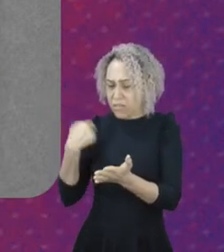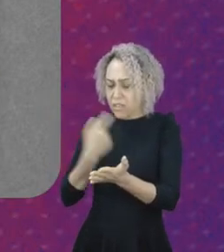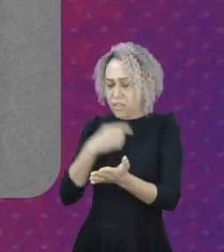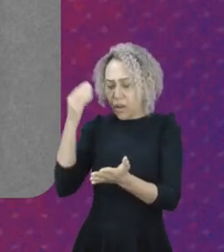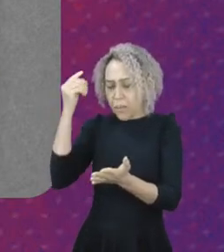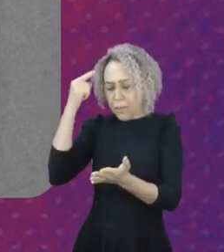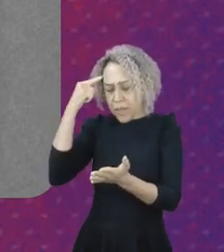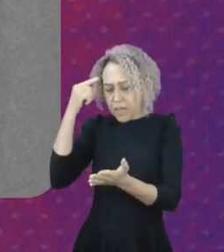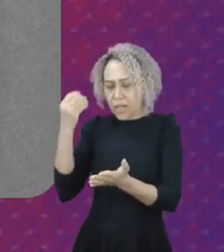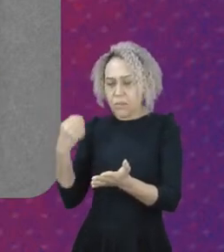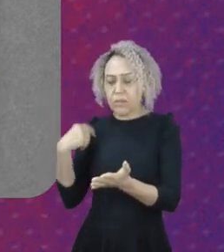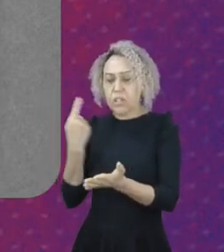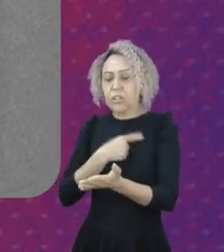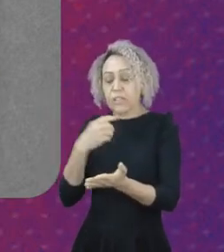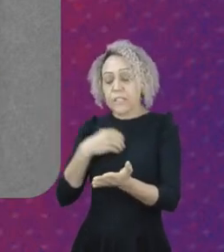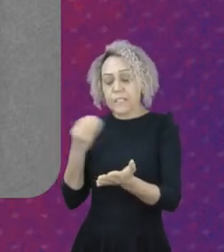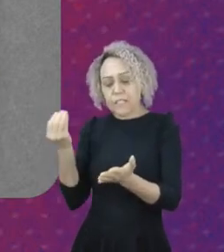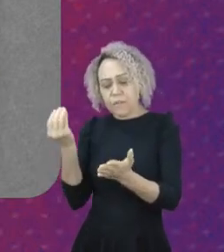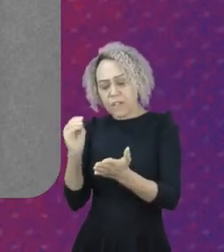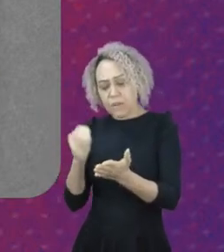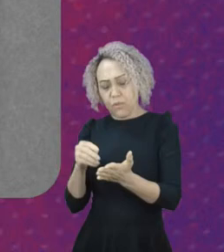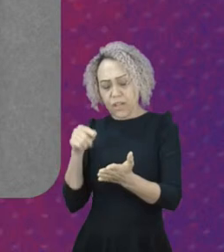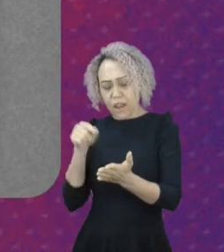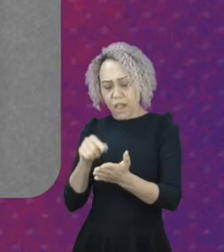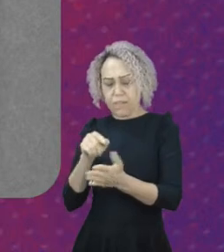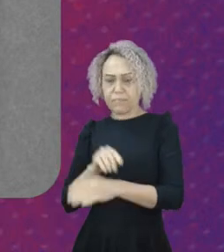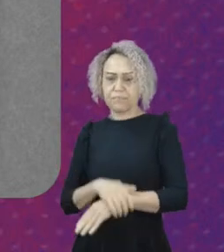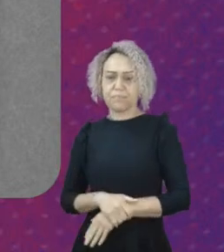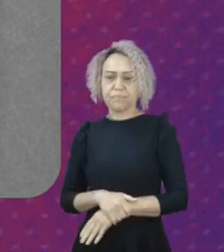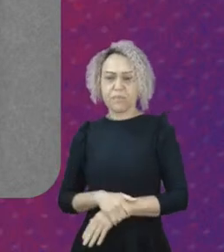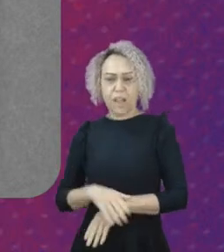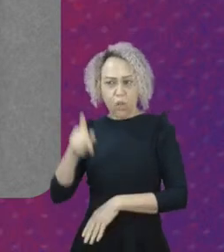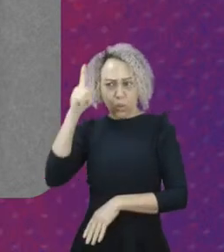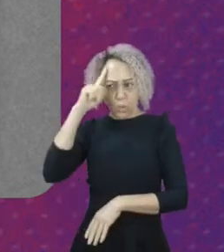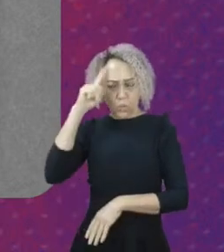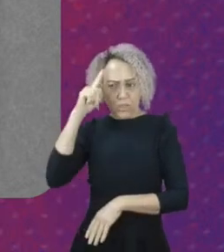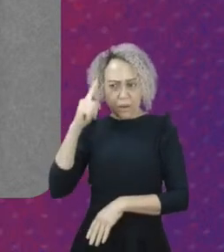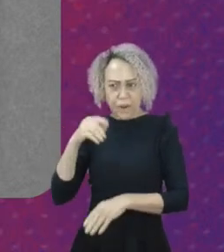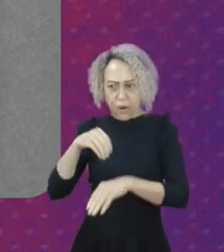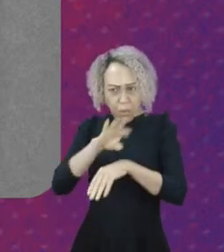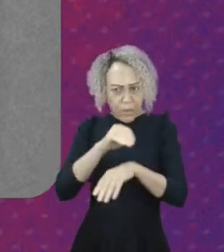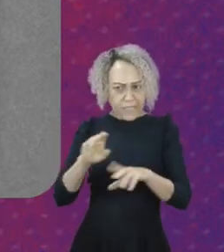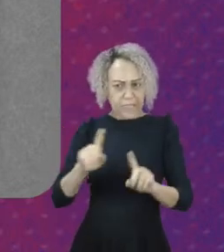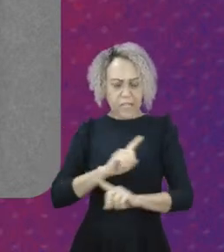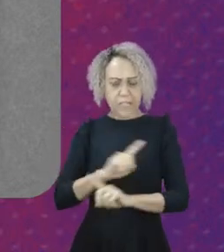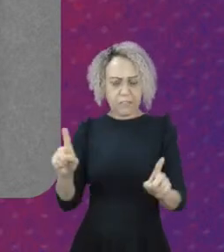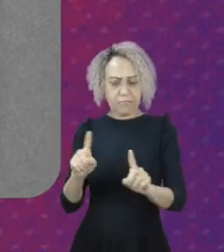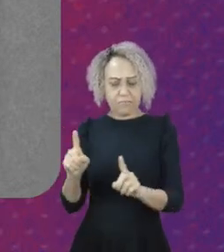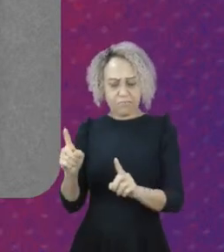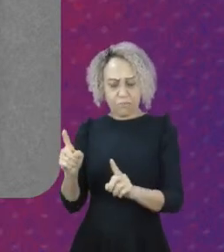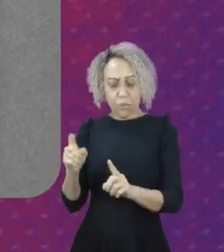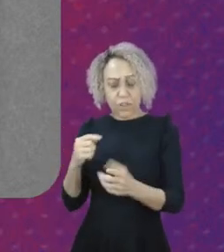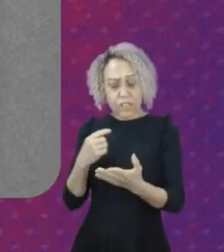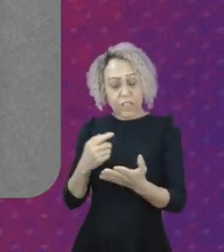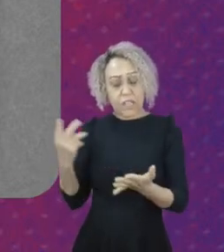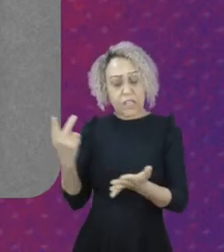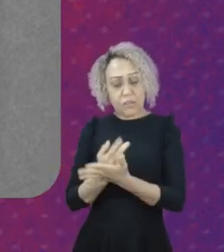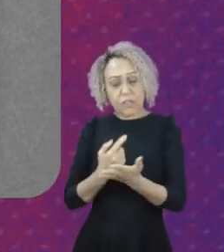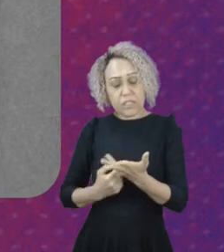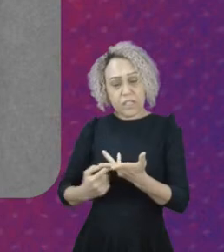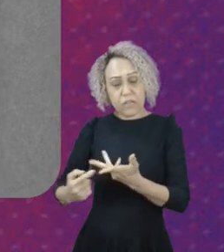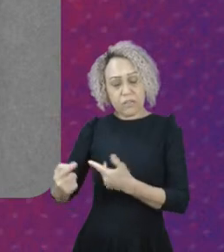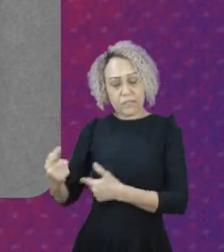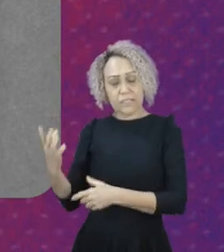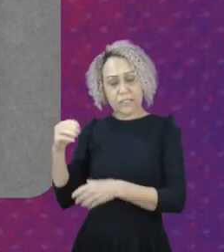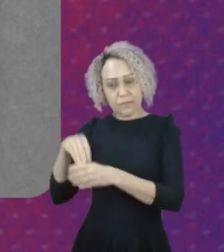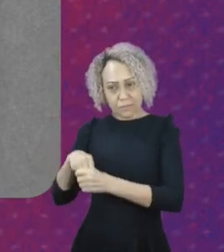lá está o que aconteceu conosco. Mas a gente não pode compartilhar. E aí vem Conceição